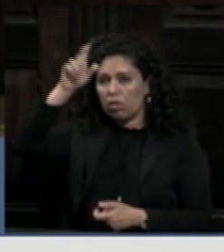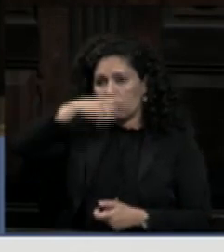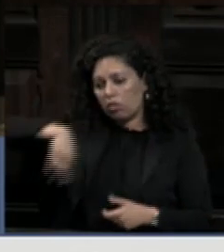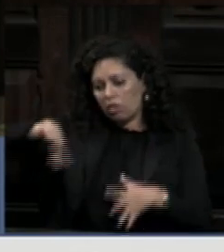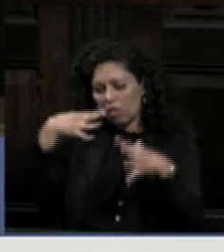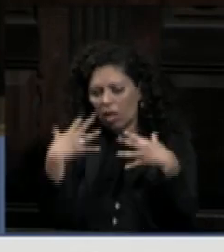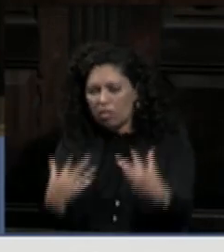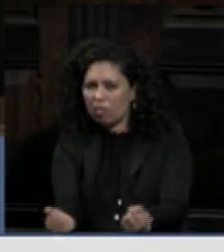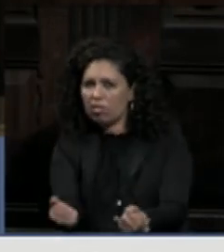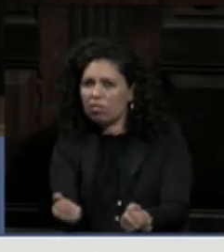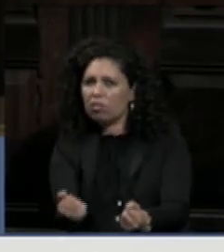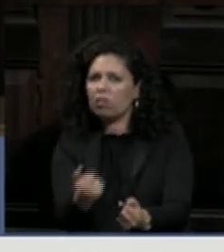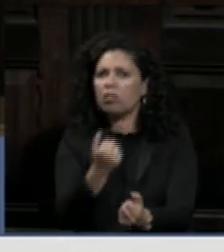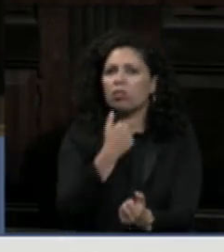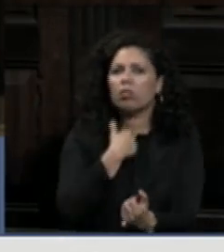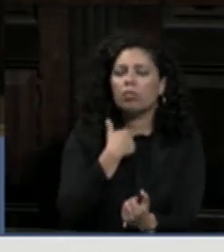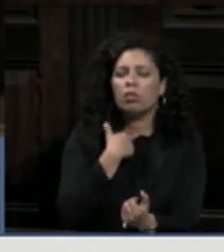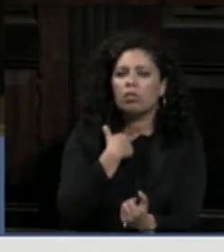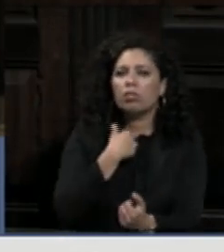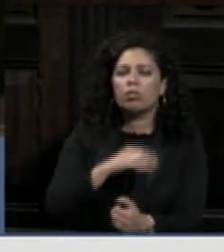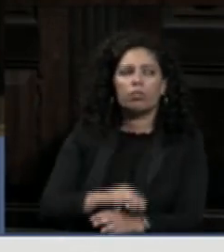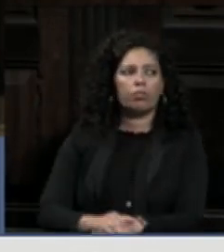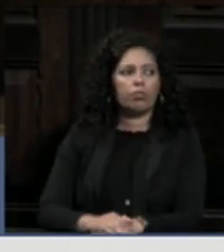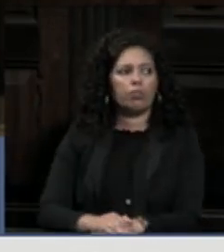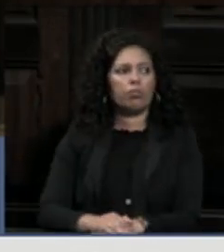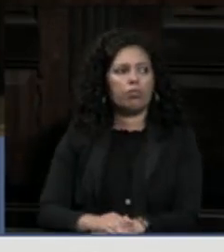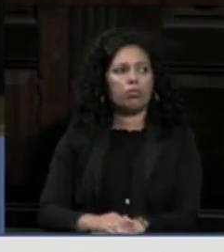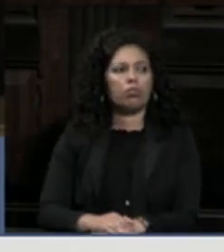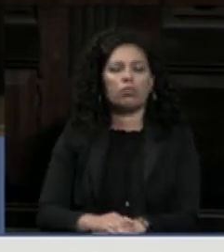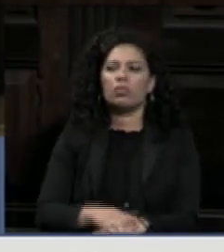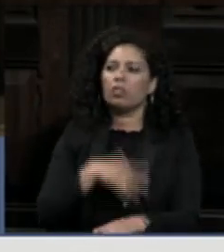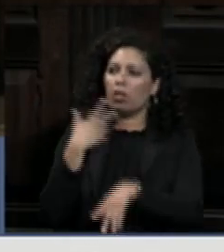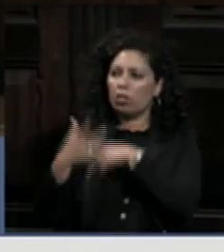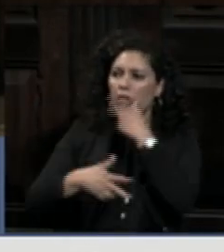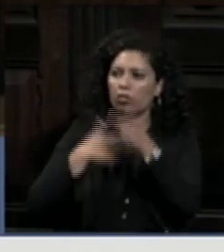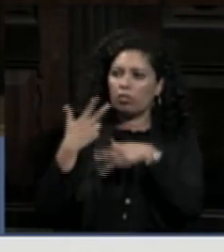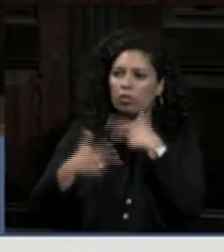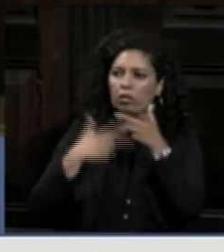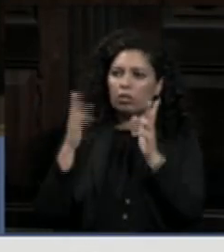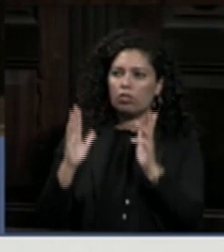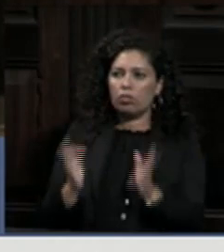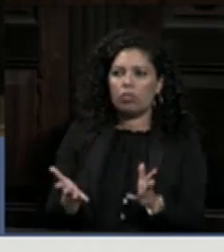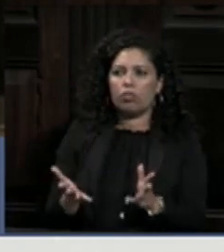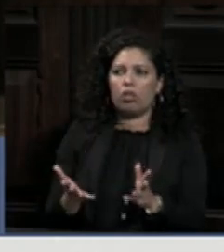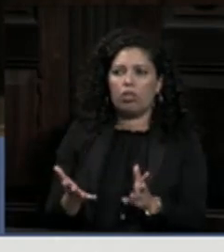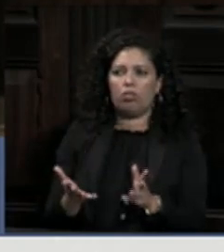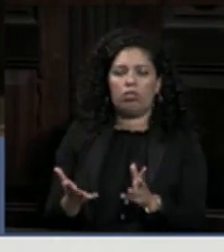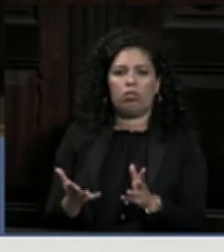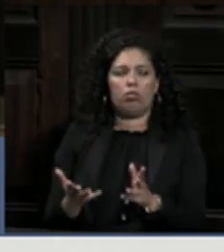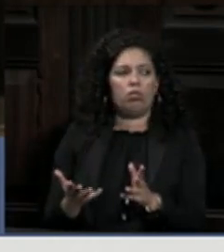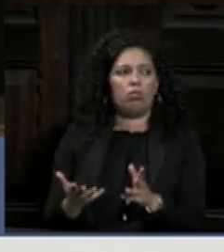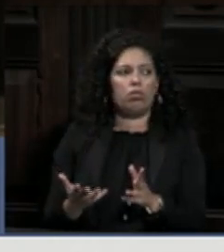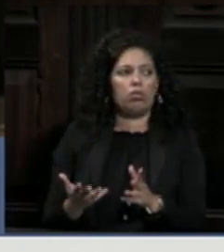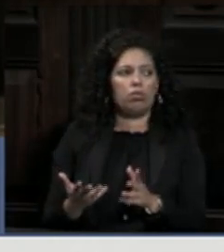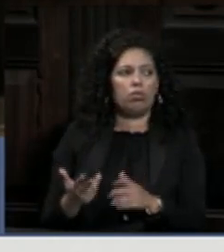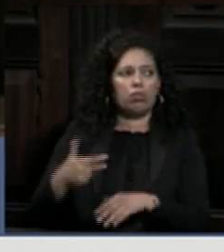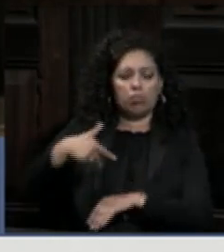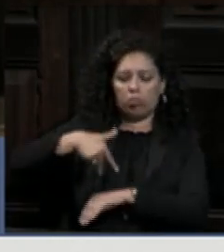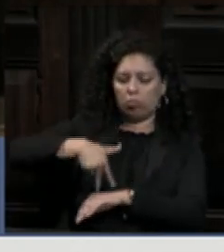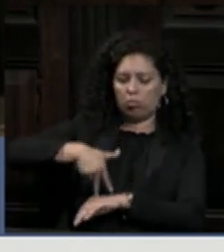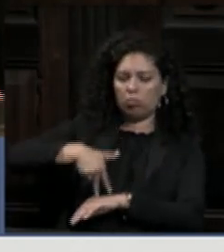inaceitável não tô só registrando porque me posicionei como posicionando